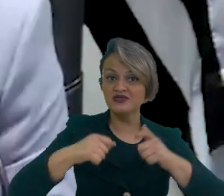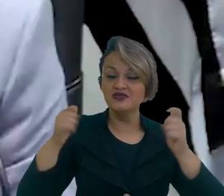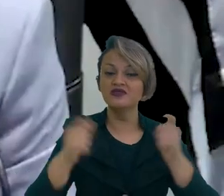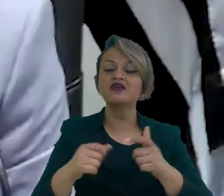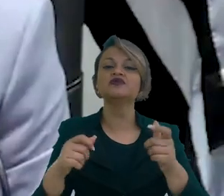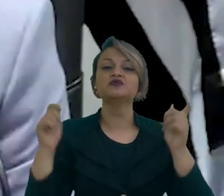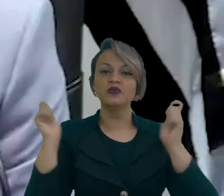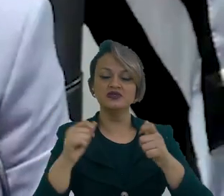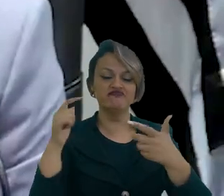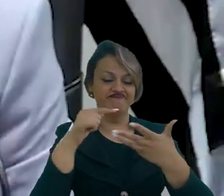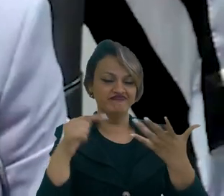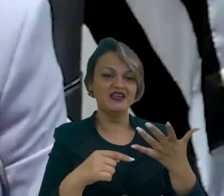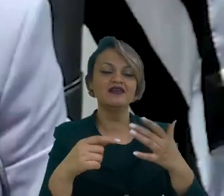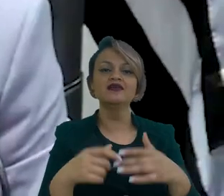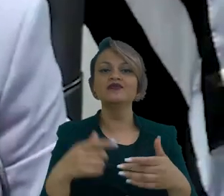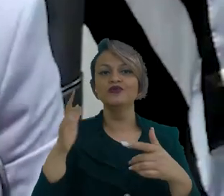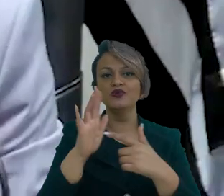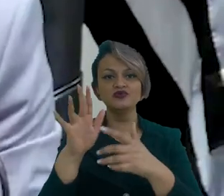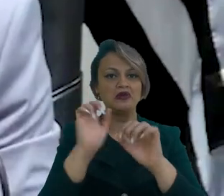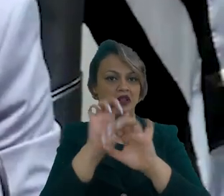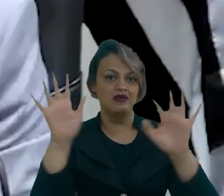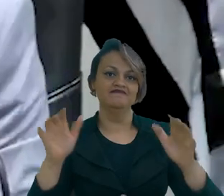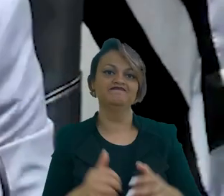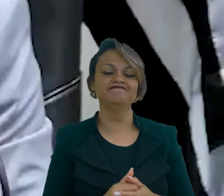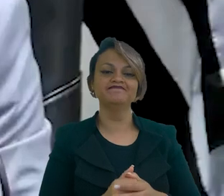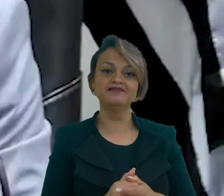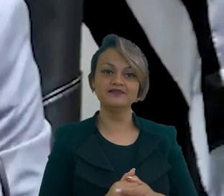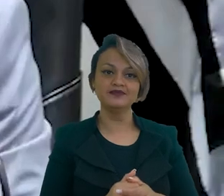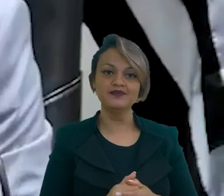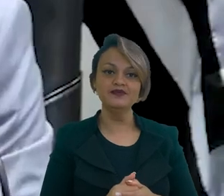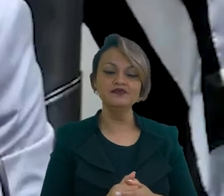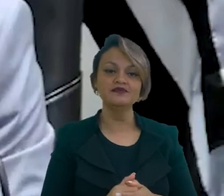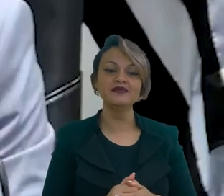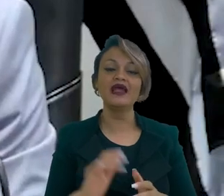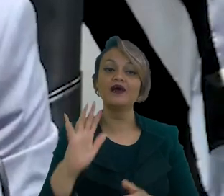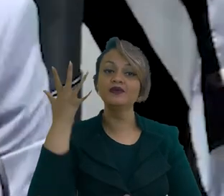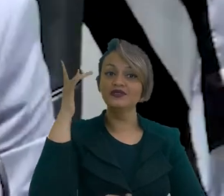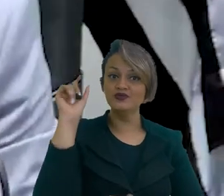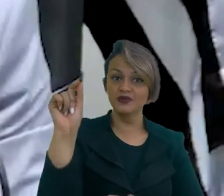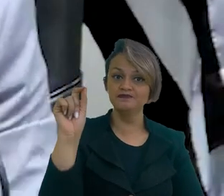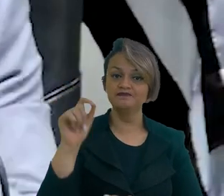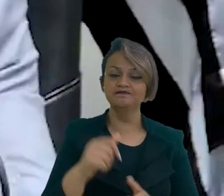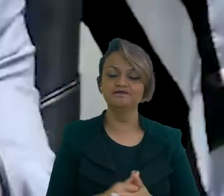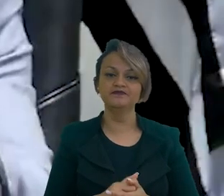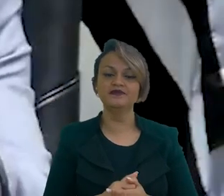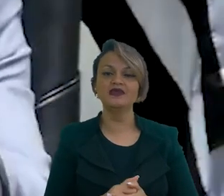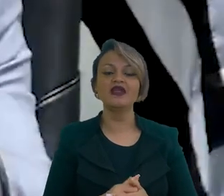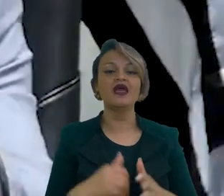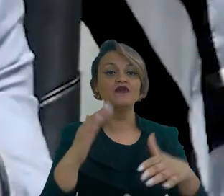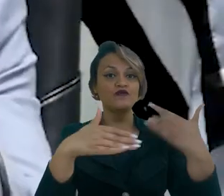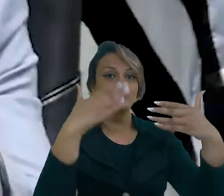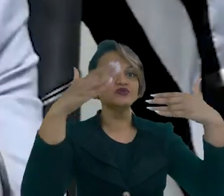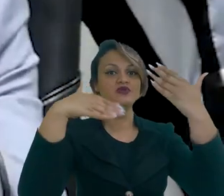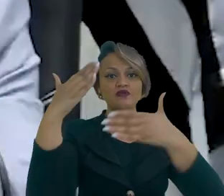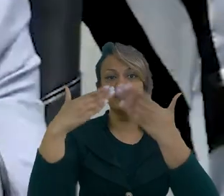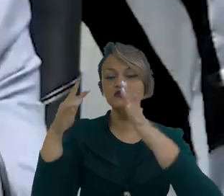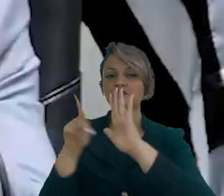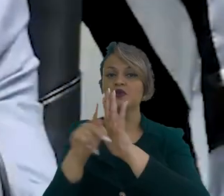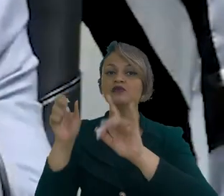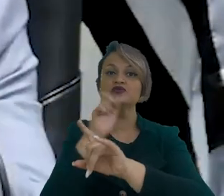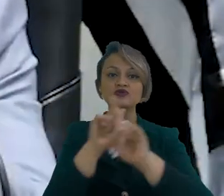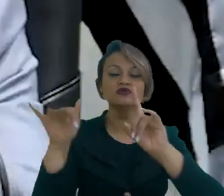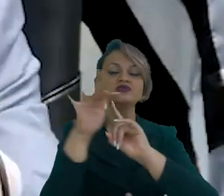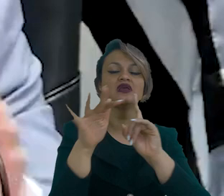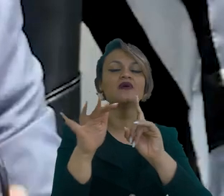potencialidades e potências muito bem estabelecidas acontece e as